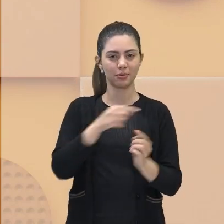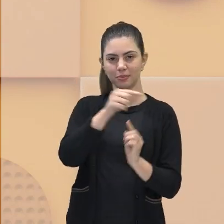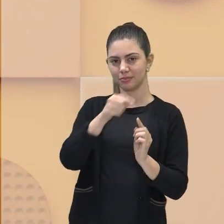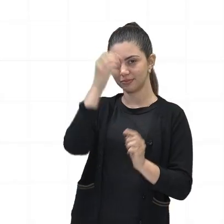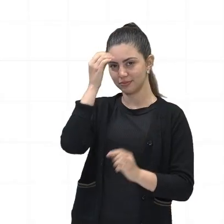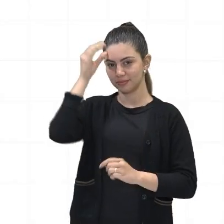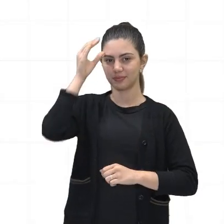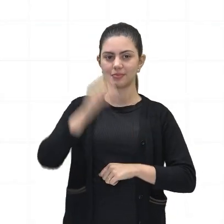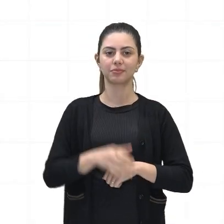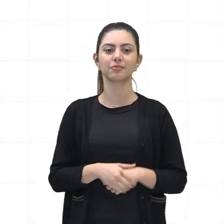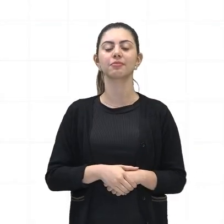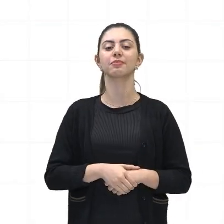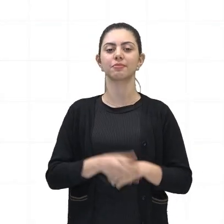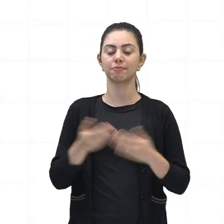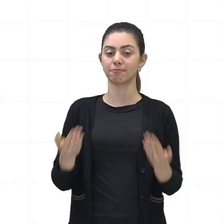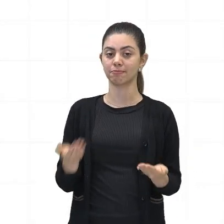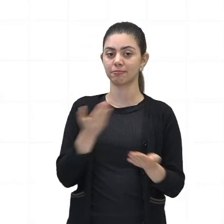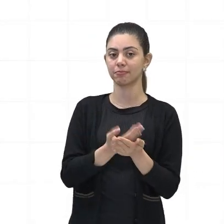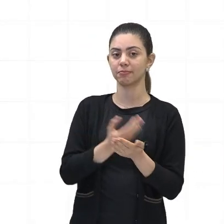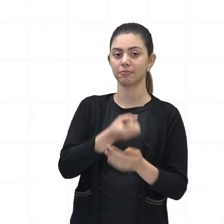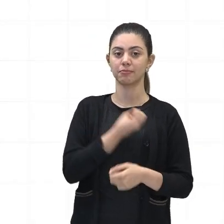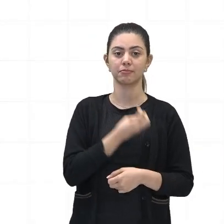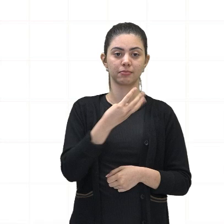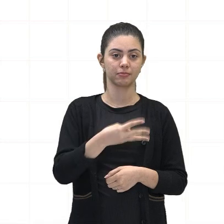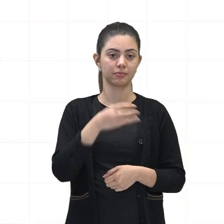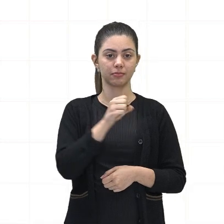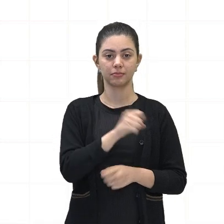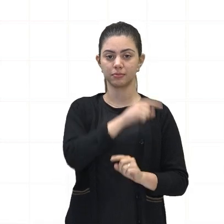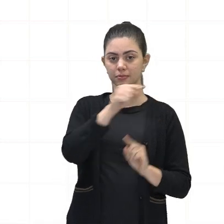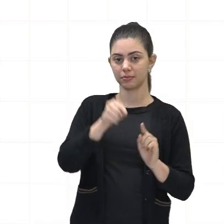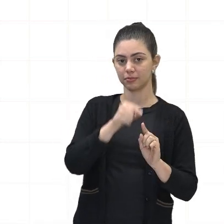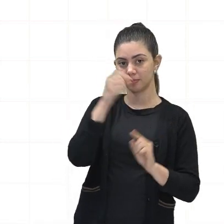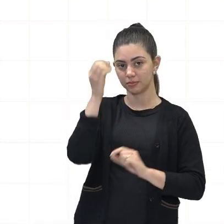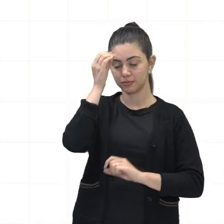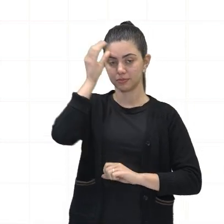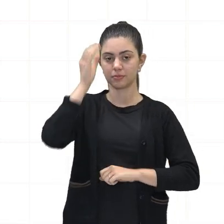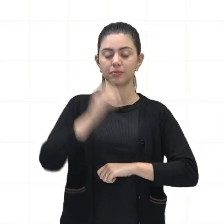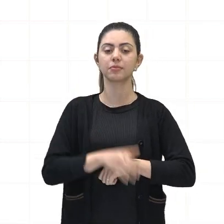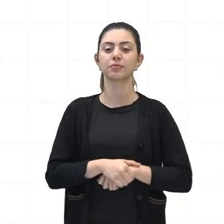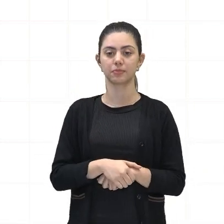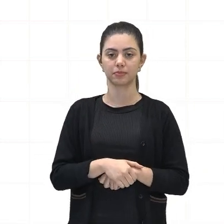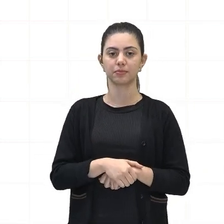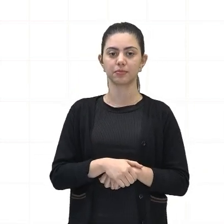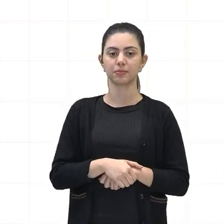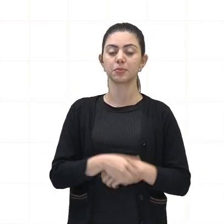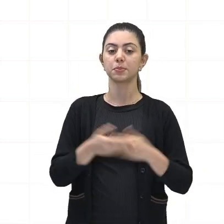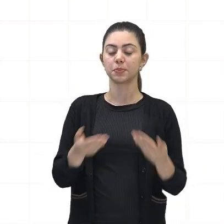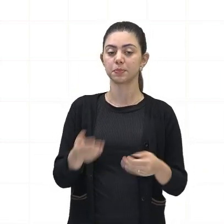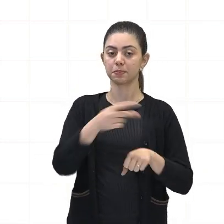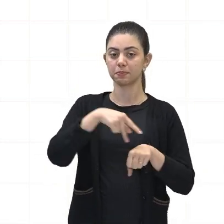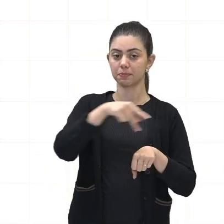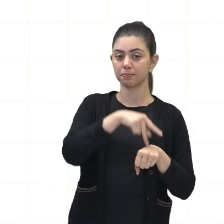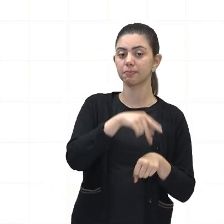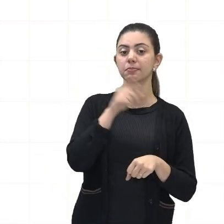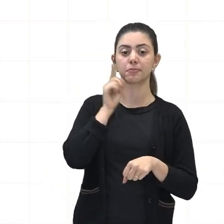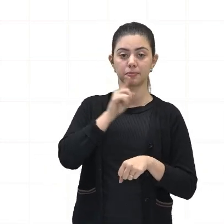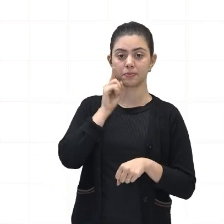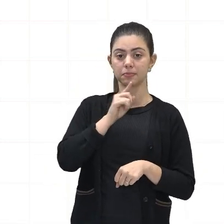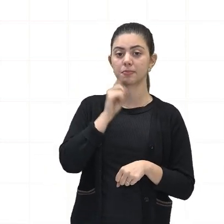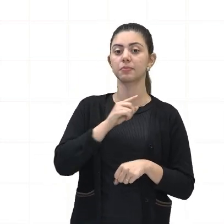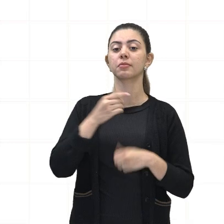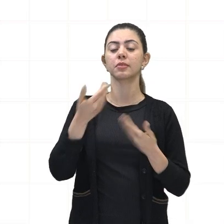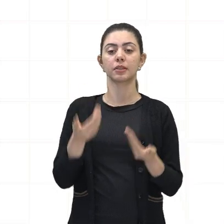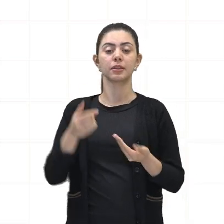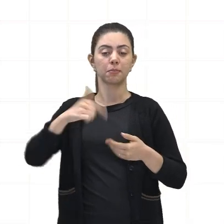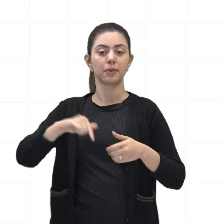do conhecimento. Aula de número 38. Objetos do conhecimento: os Estados Unidos da América